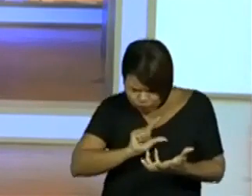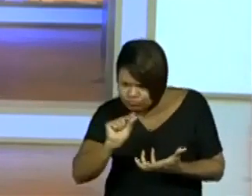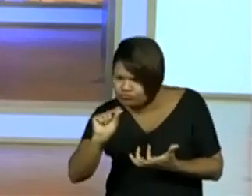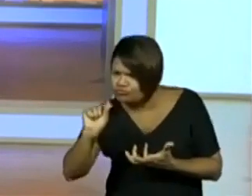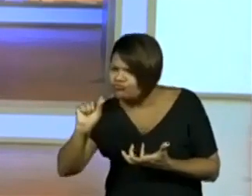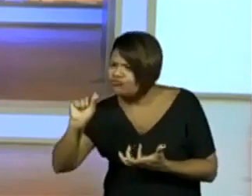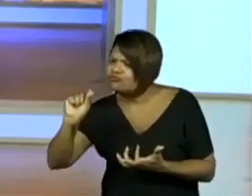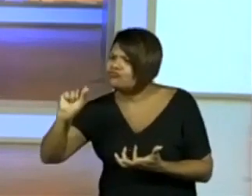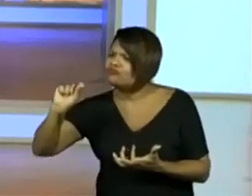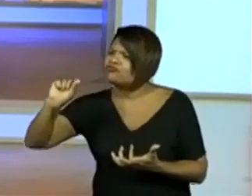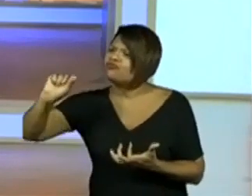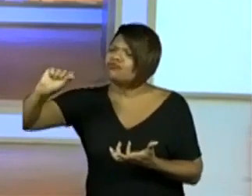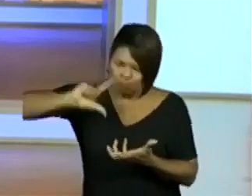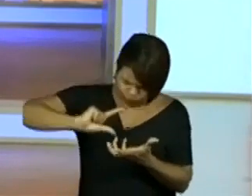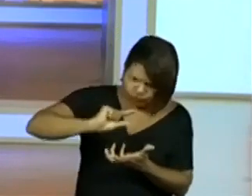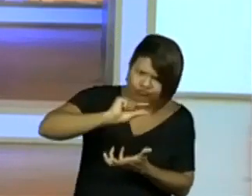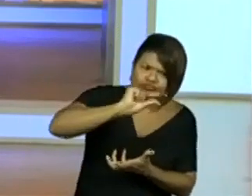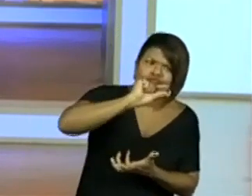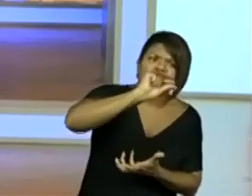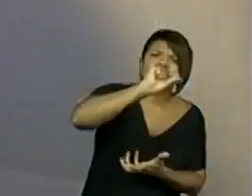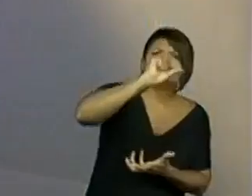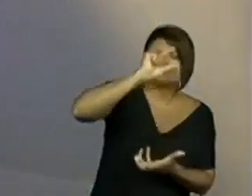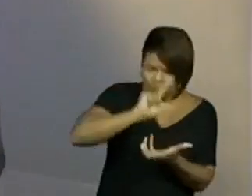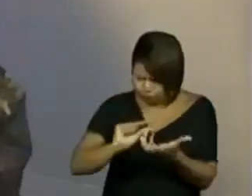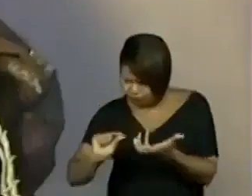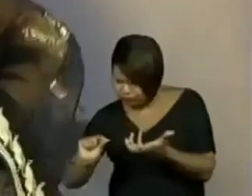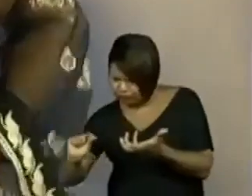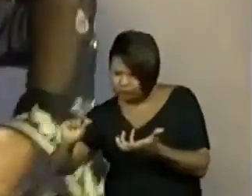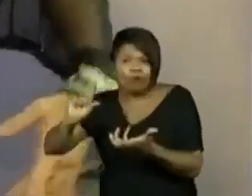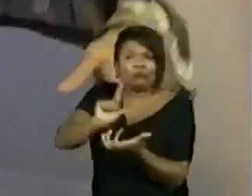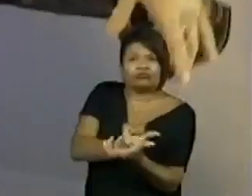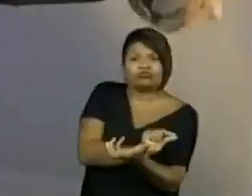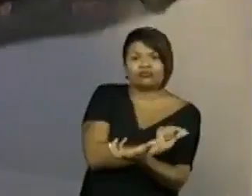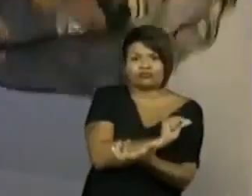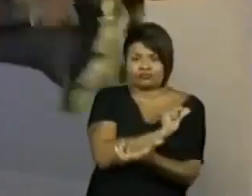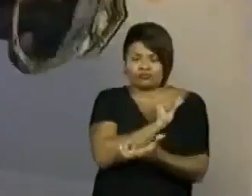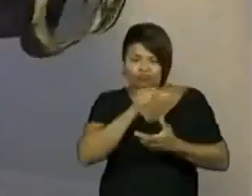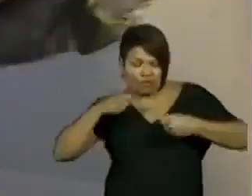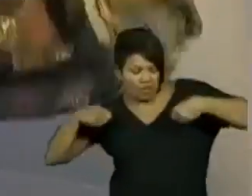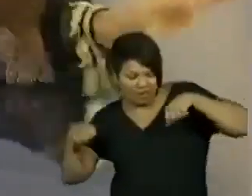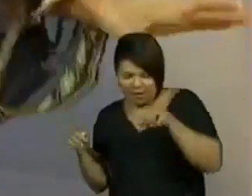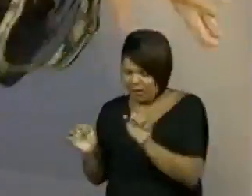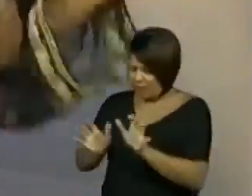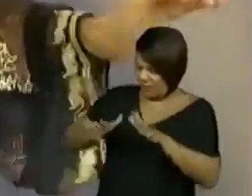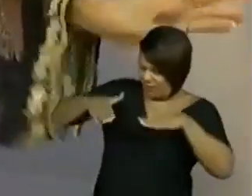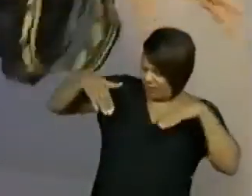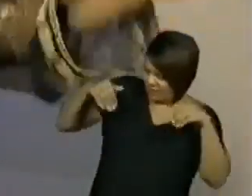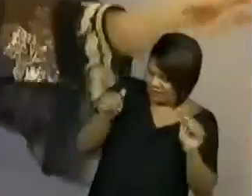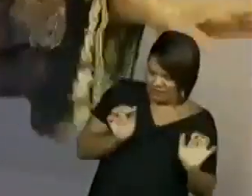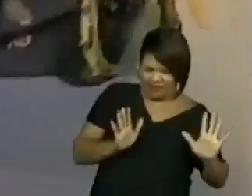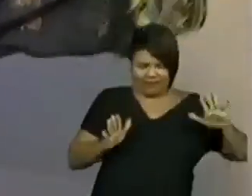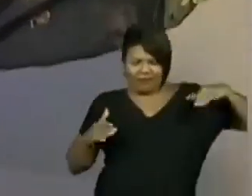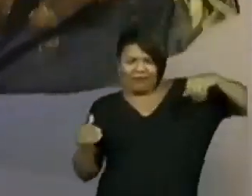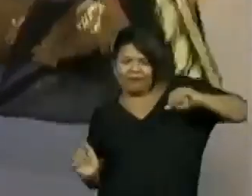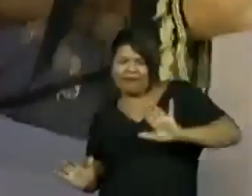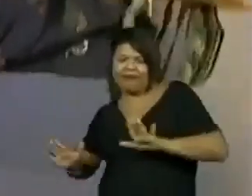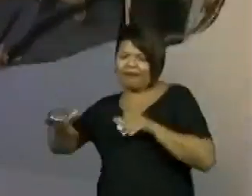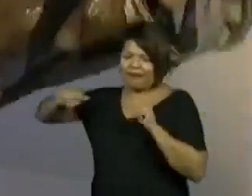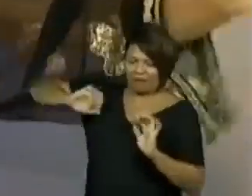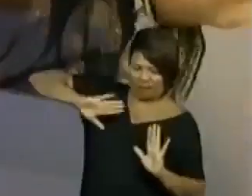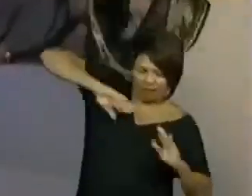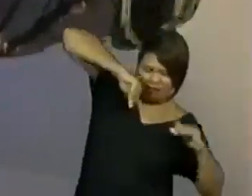aprender a viver na terra. Nhanderuvussu veio flutuando, flutuando,